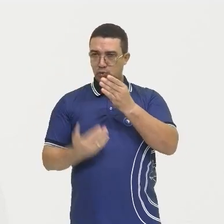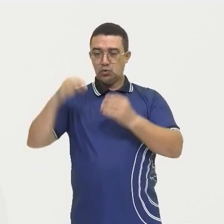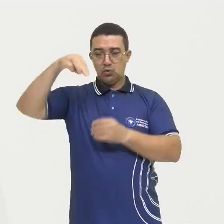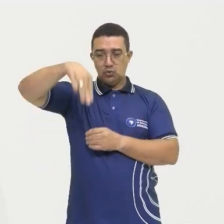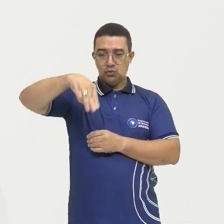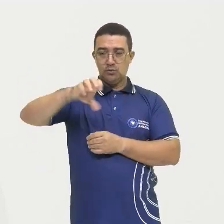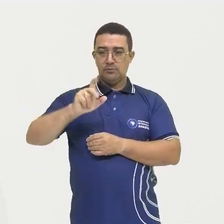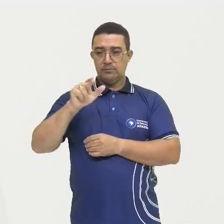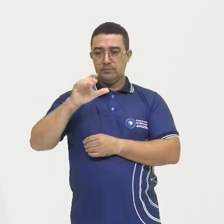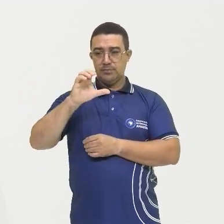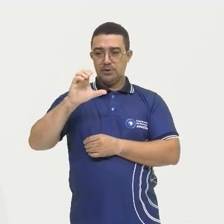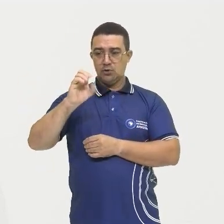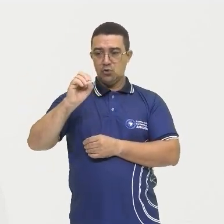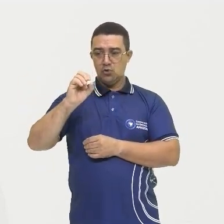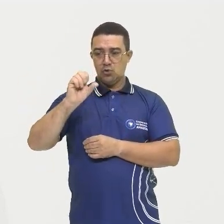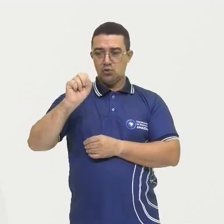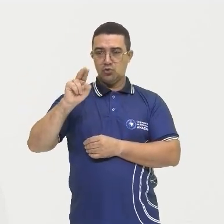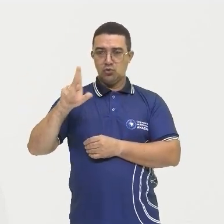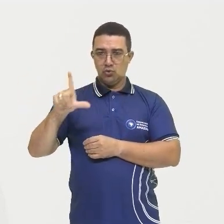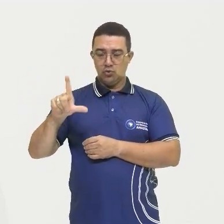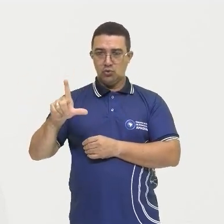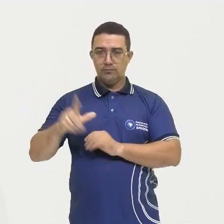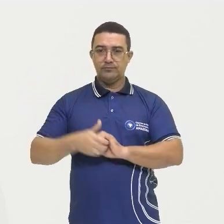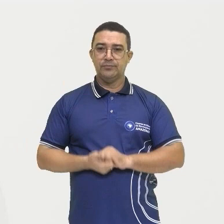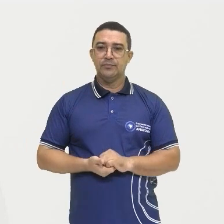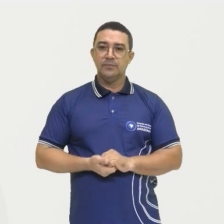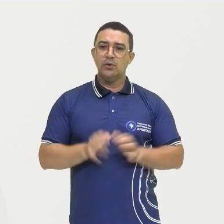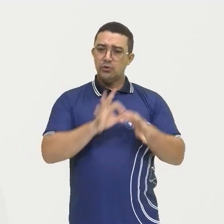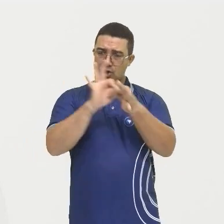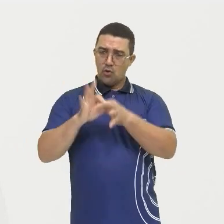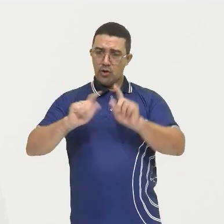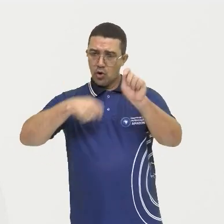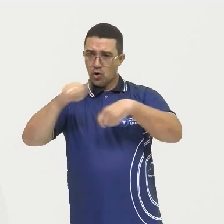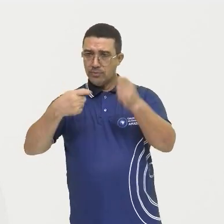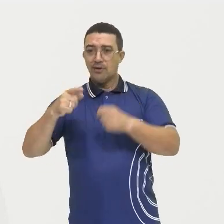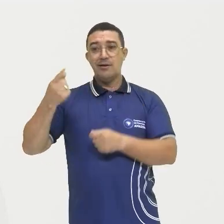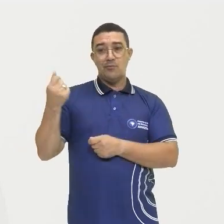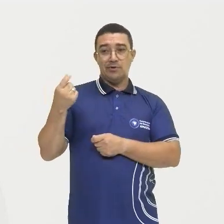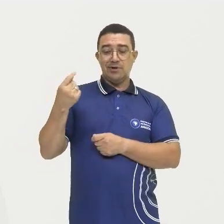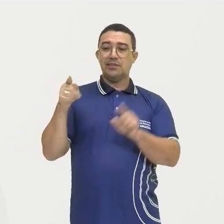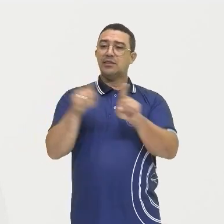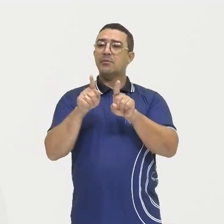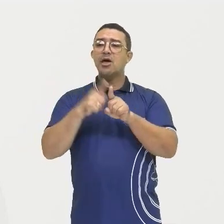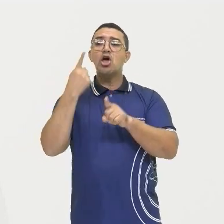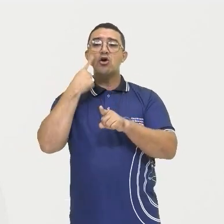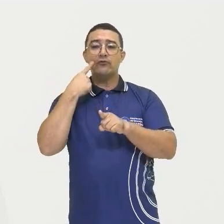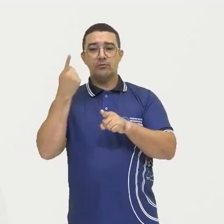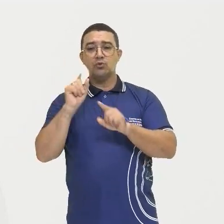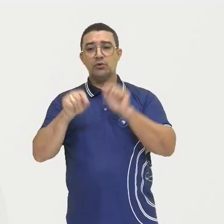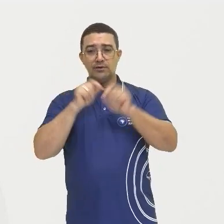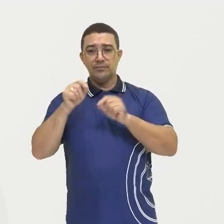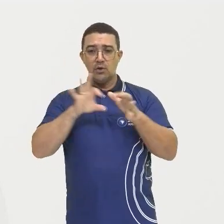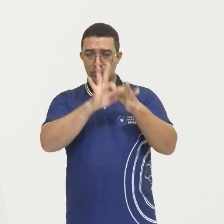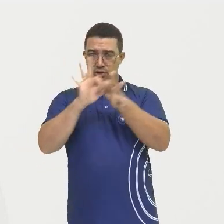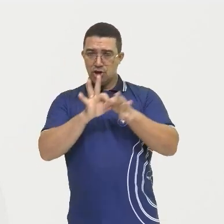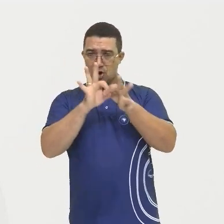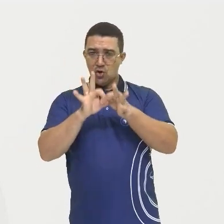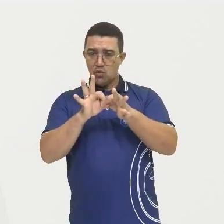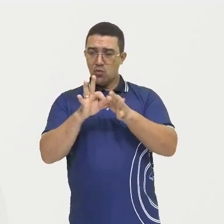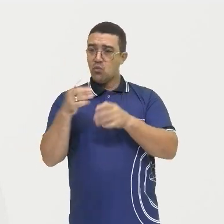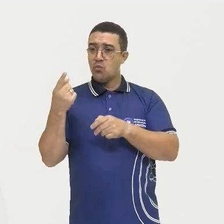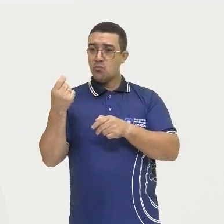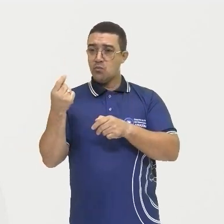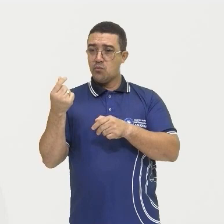comum a União Europeia, que é o bloco econômico mais consolidado, que nós temos. E aí a gente